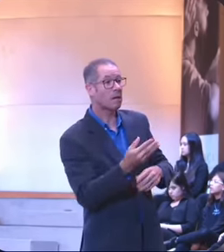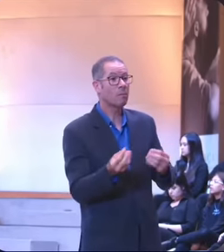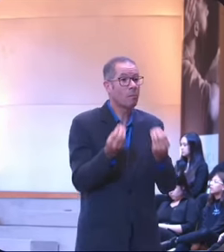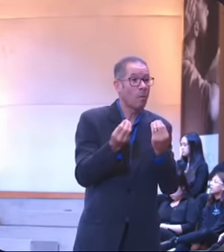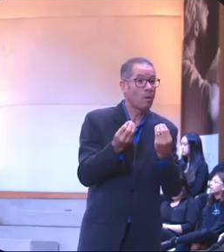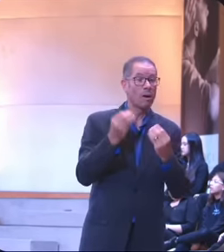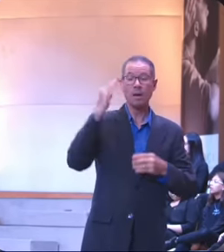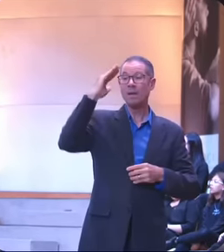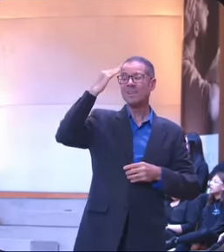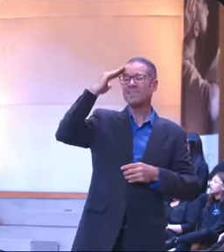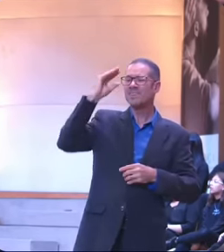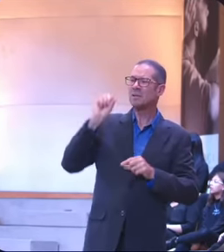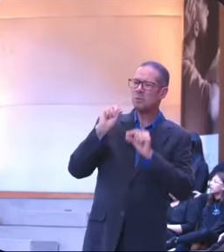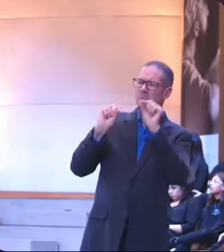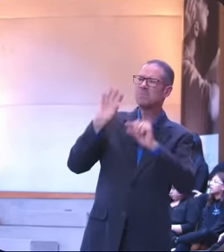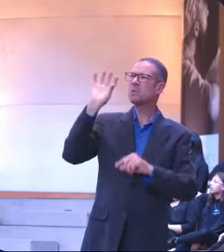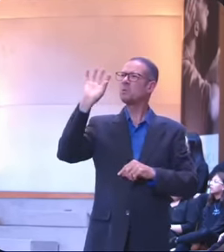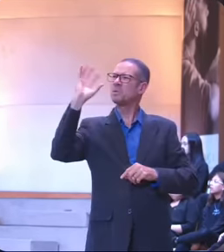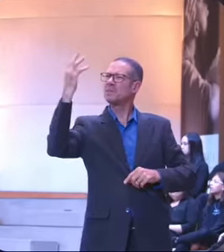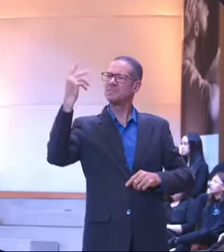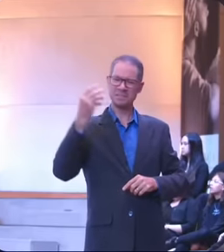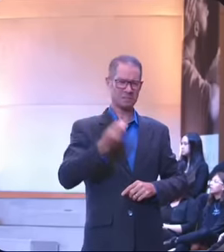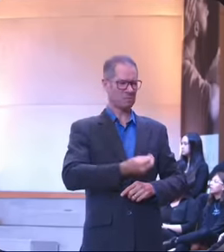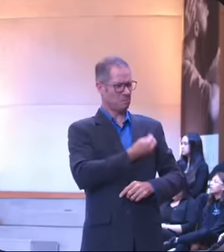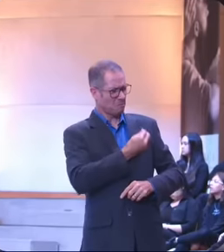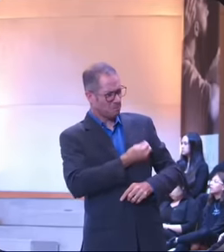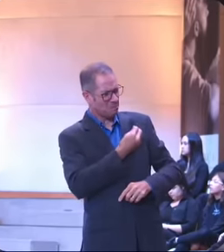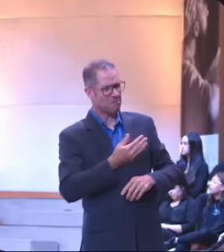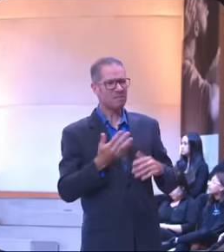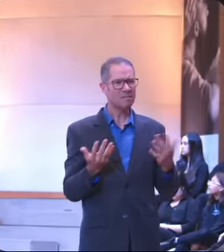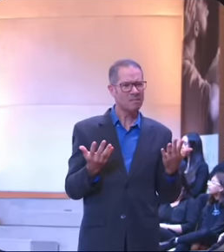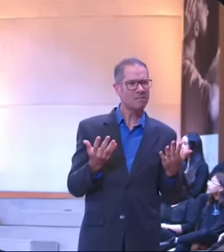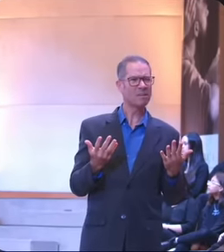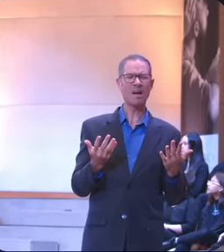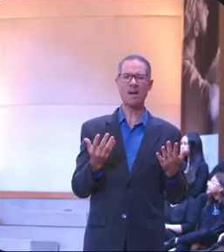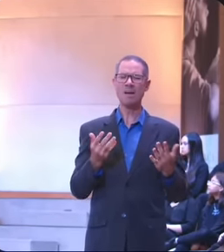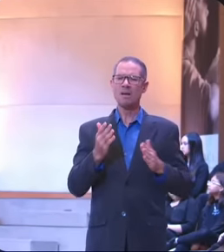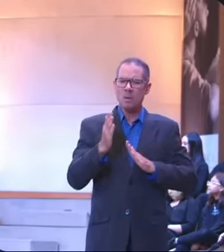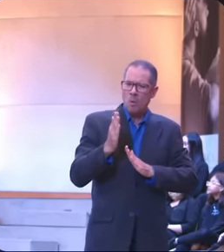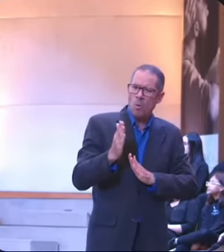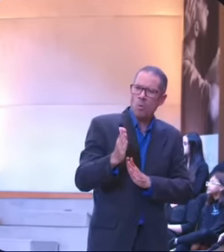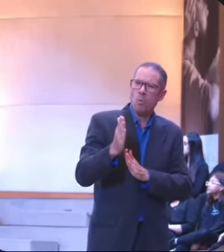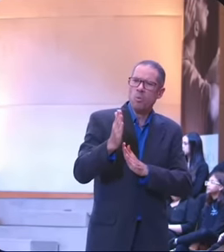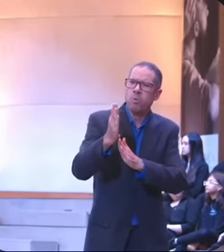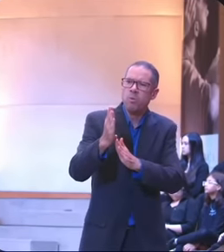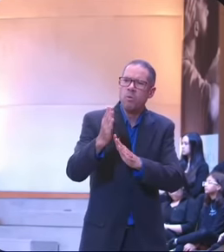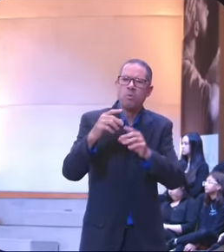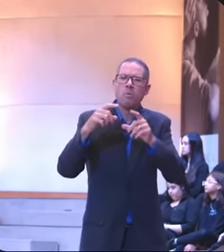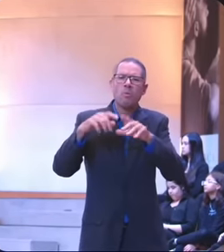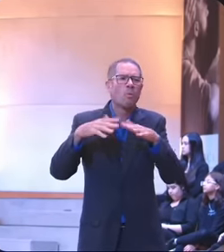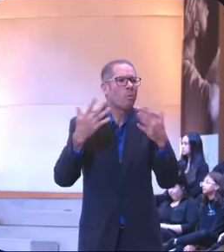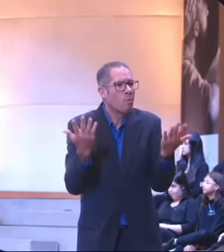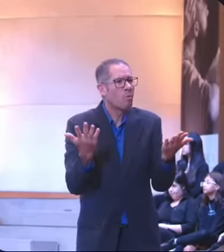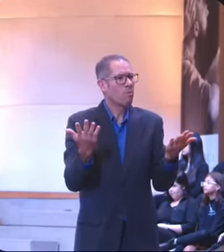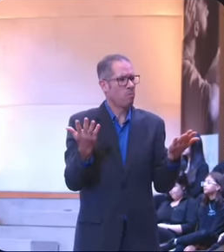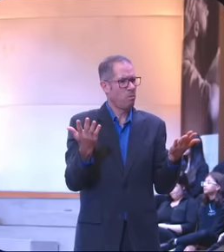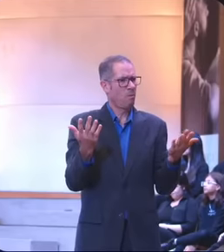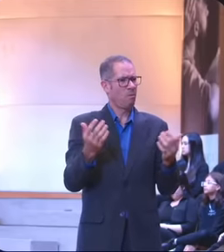por entender o que está acontecendo com a tua vida e pelo rumo que você está caminhando.